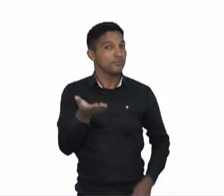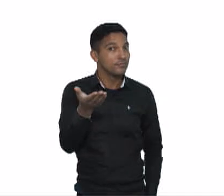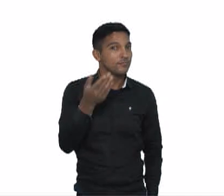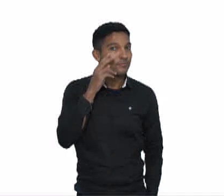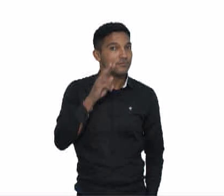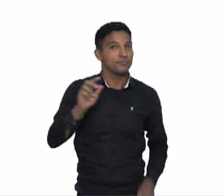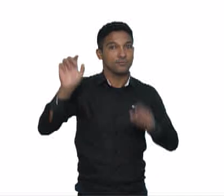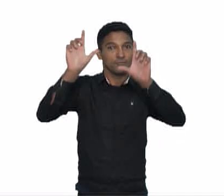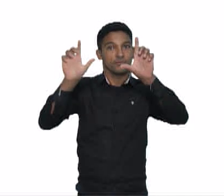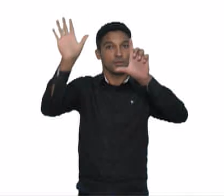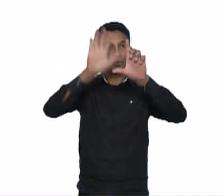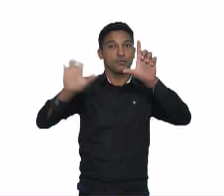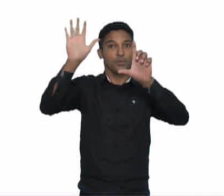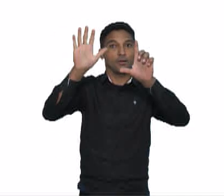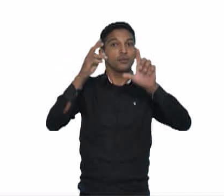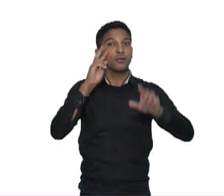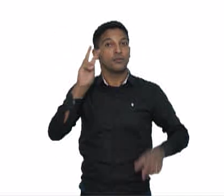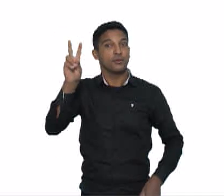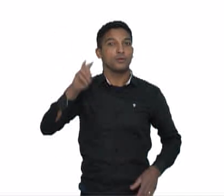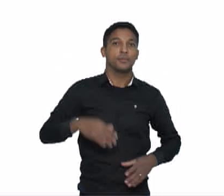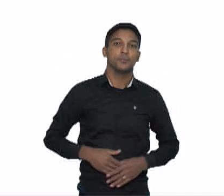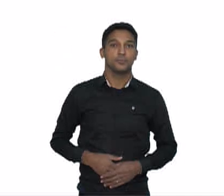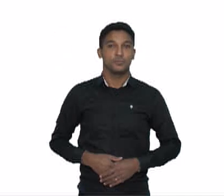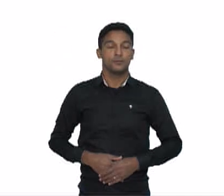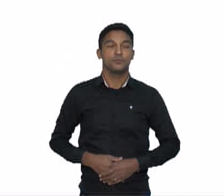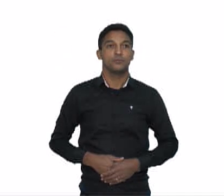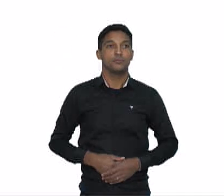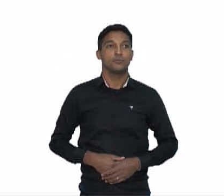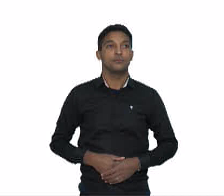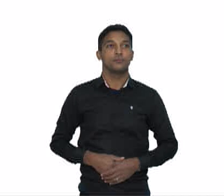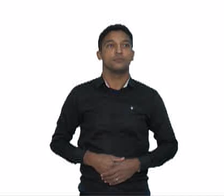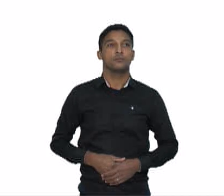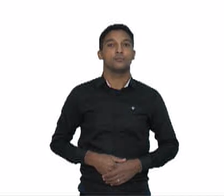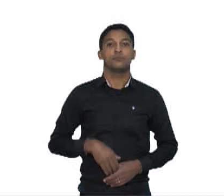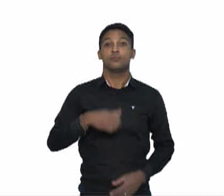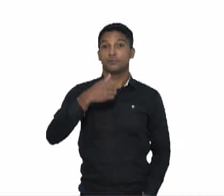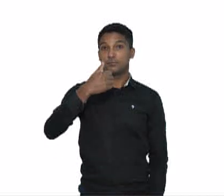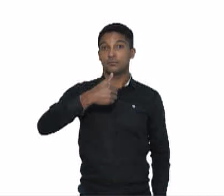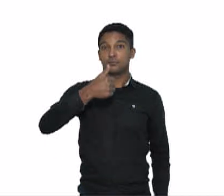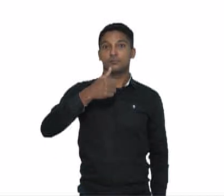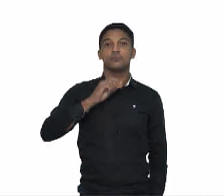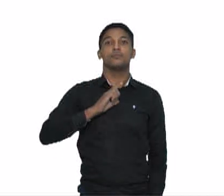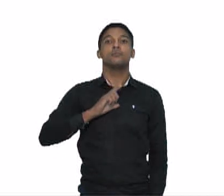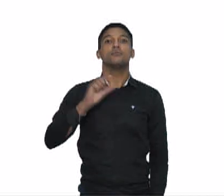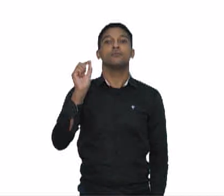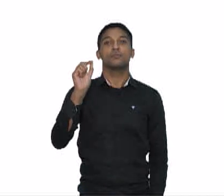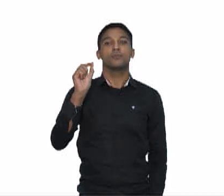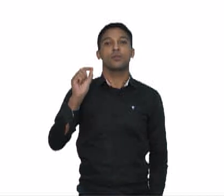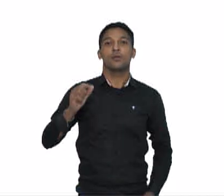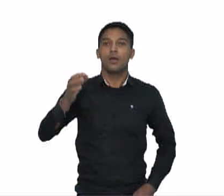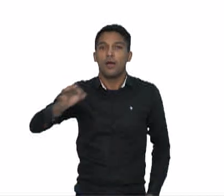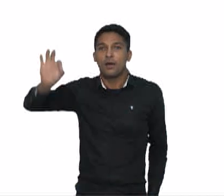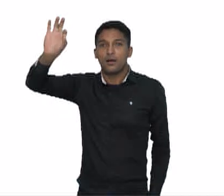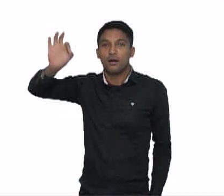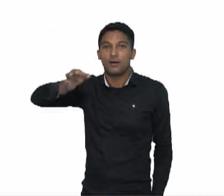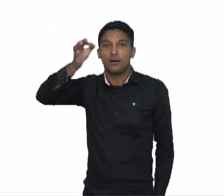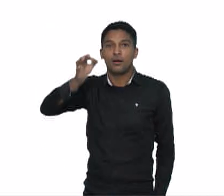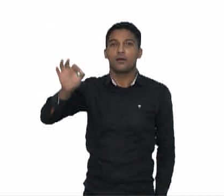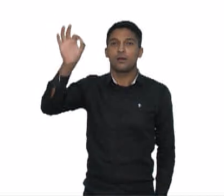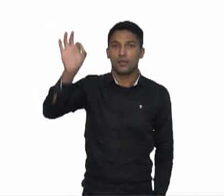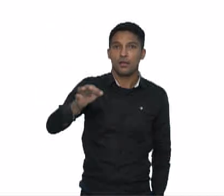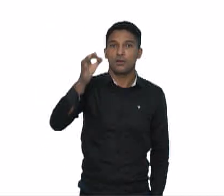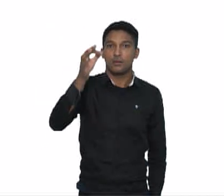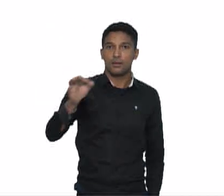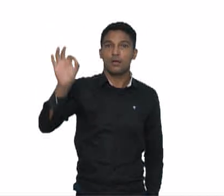são os músicos, certo? Isso é bastante interessante. Na língua portuguesa, nós temos palavras que têm essa finalidade de